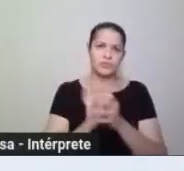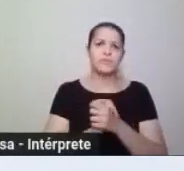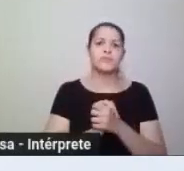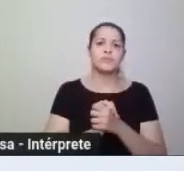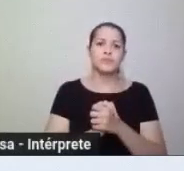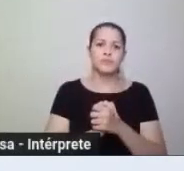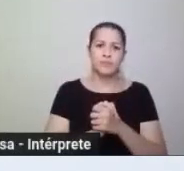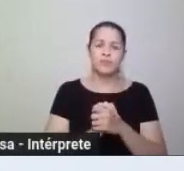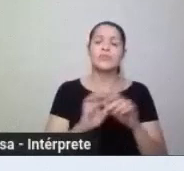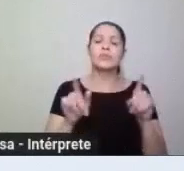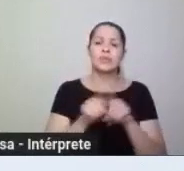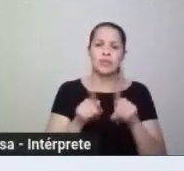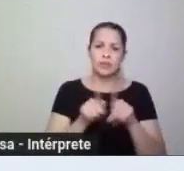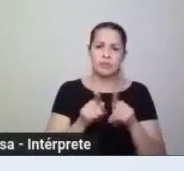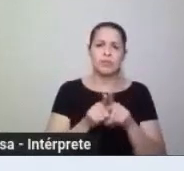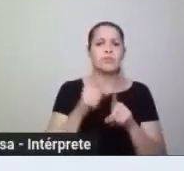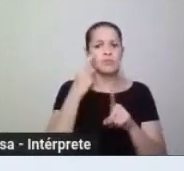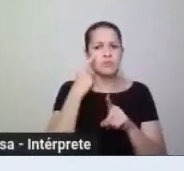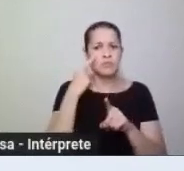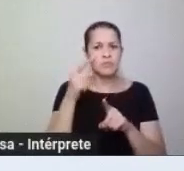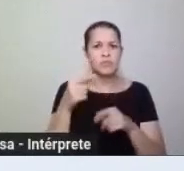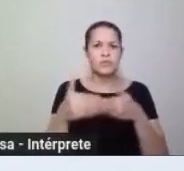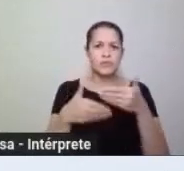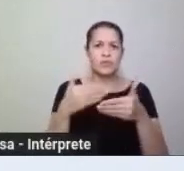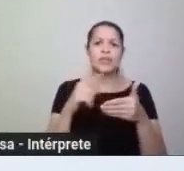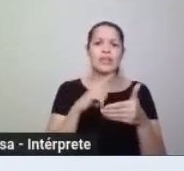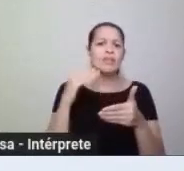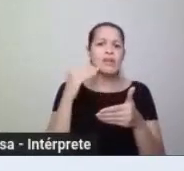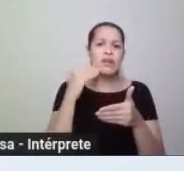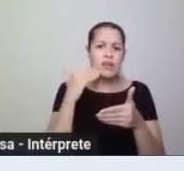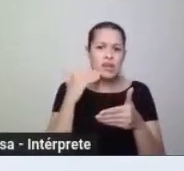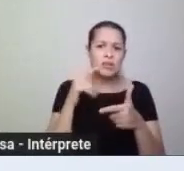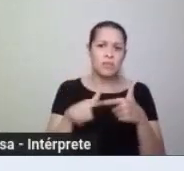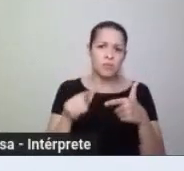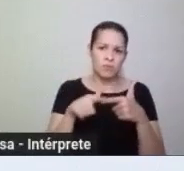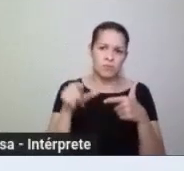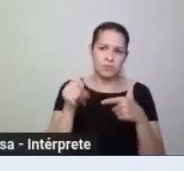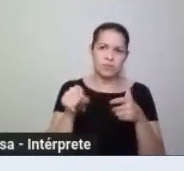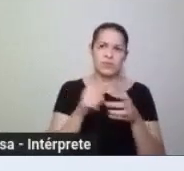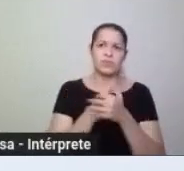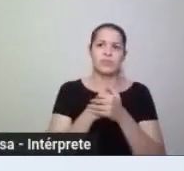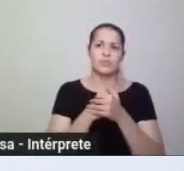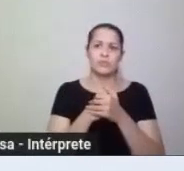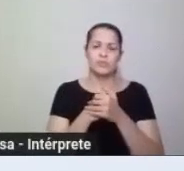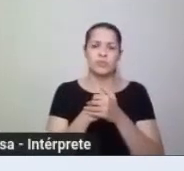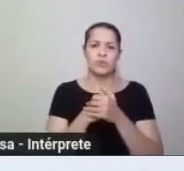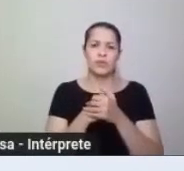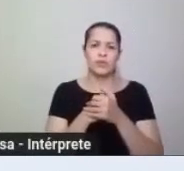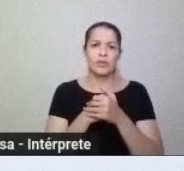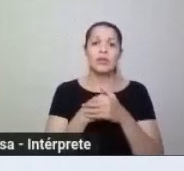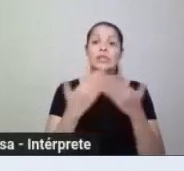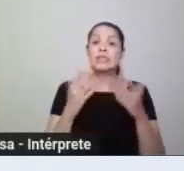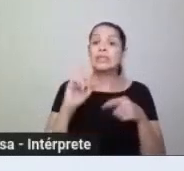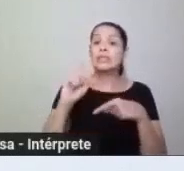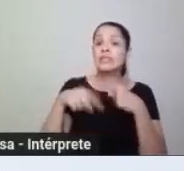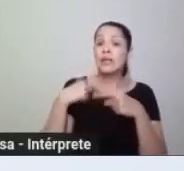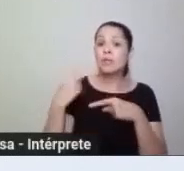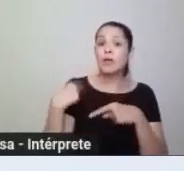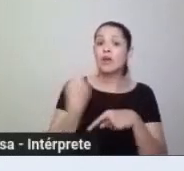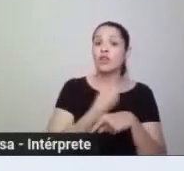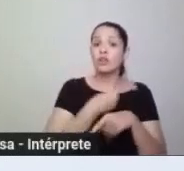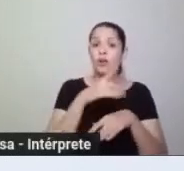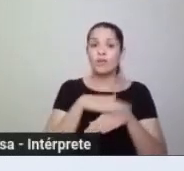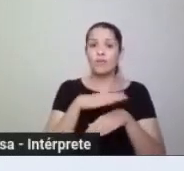lá também pegou um defeito de pista interna. E aí a gente pegou e já fez uma